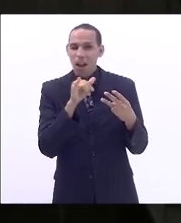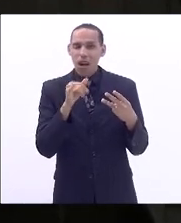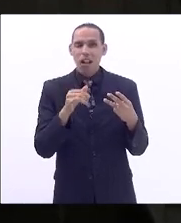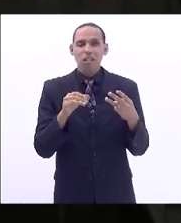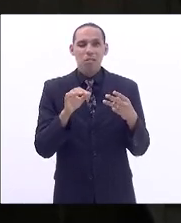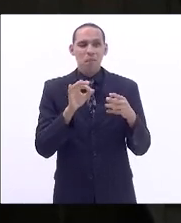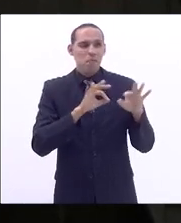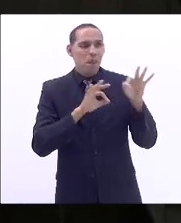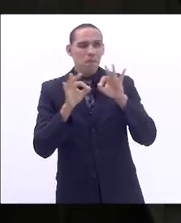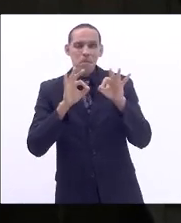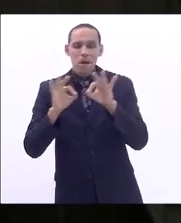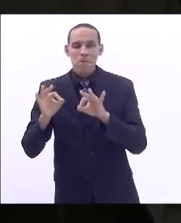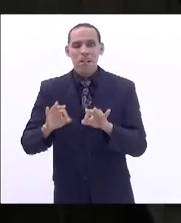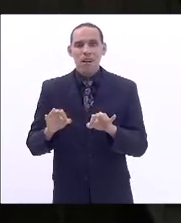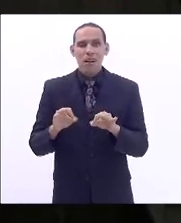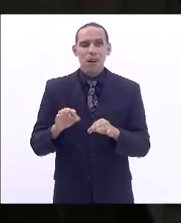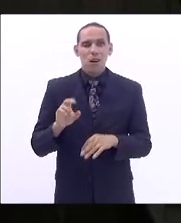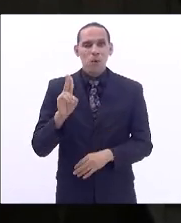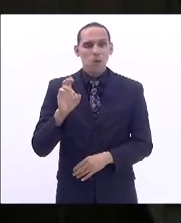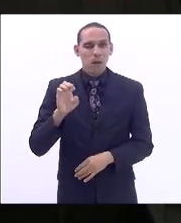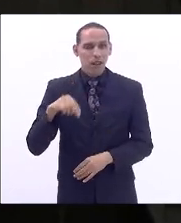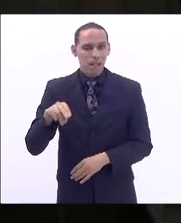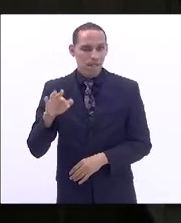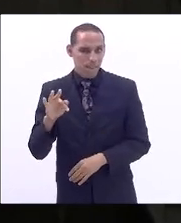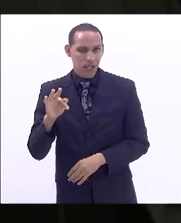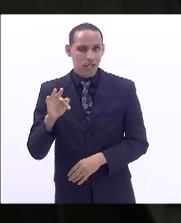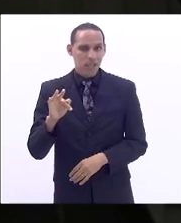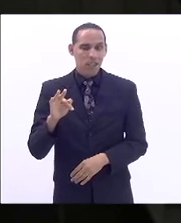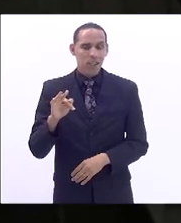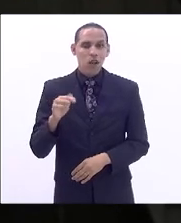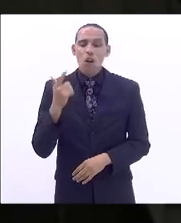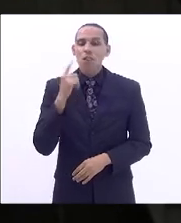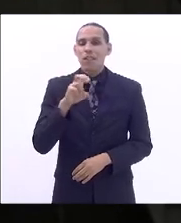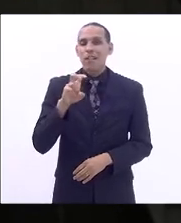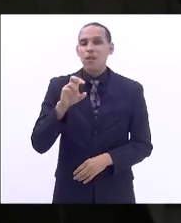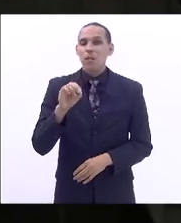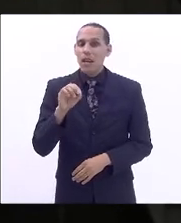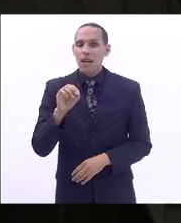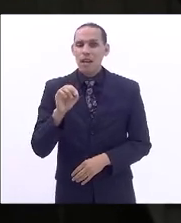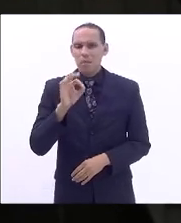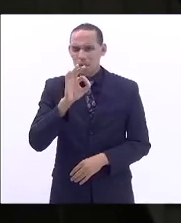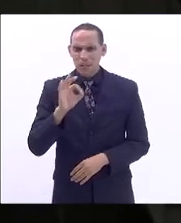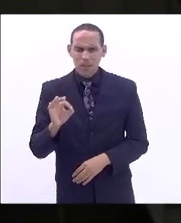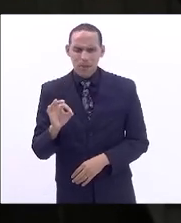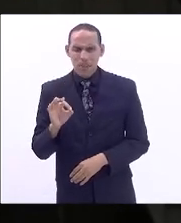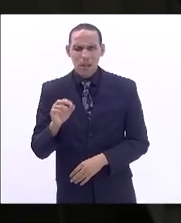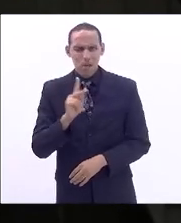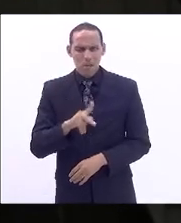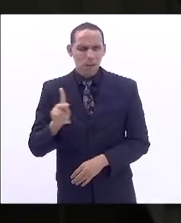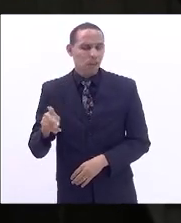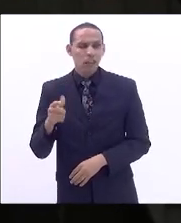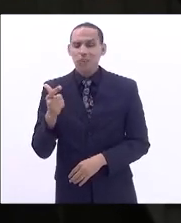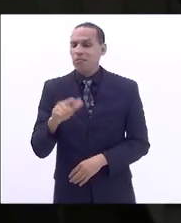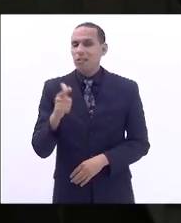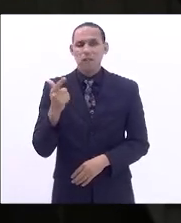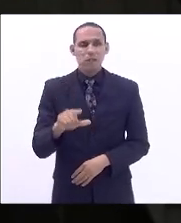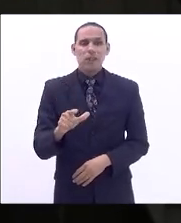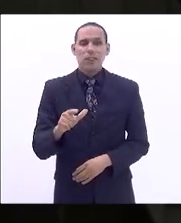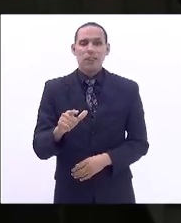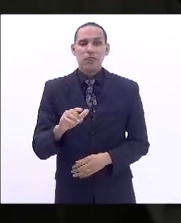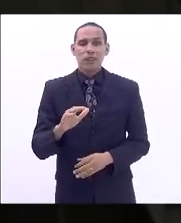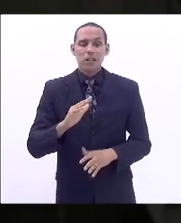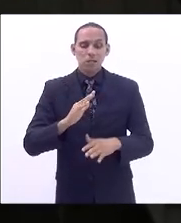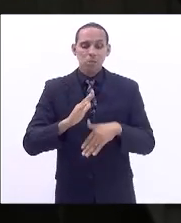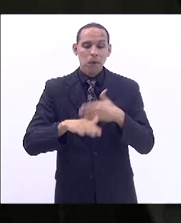ainda é a mais de cinquenta por cento do número de docentes planejado desde a sua Fundação tudo isso